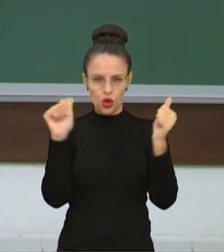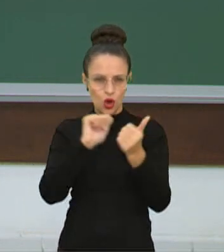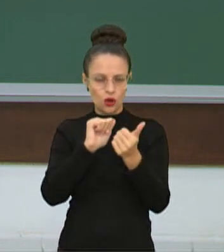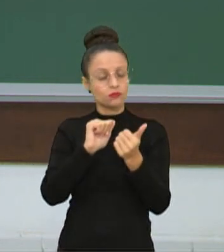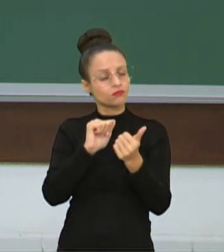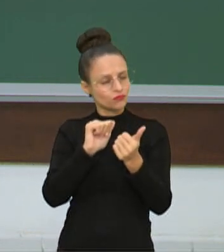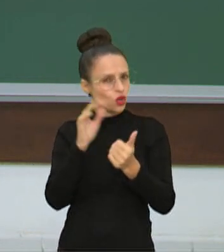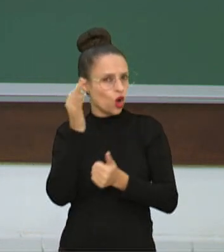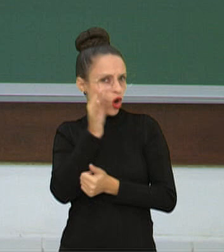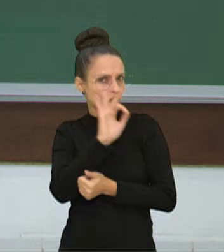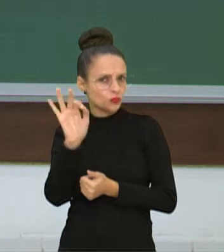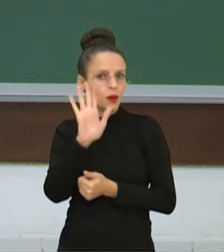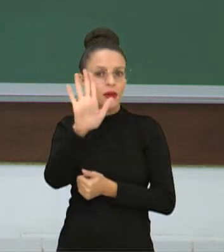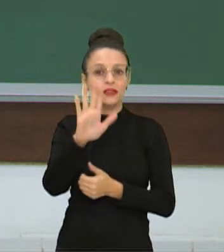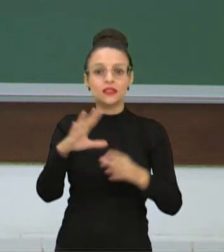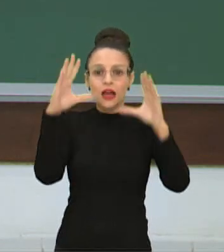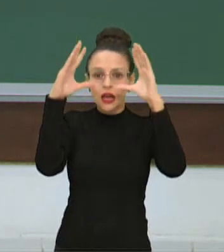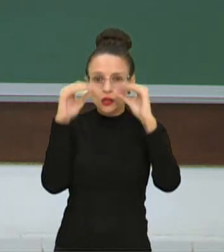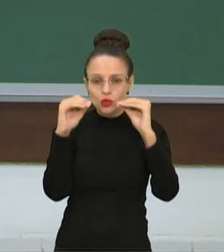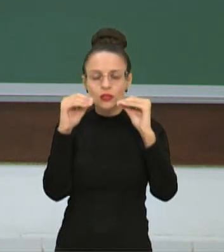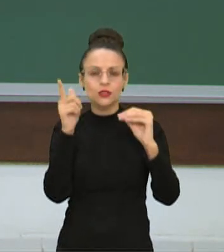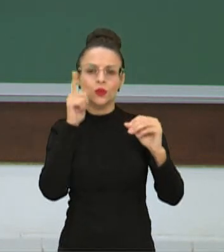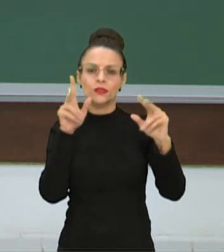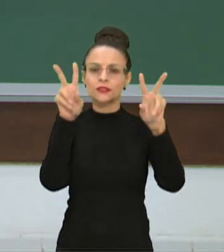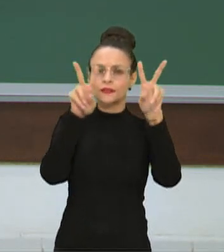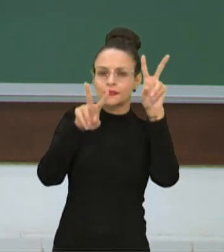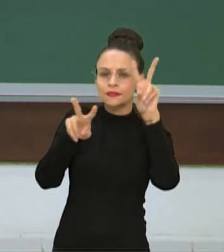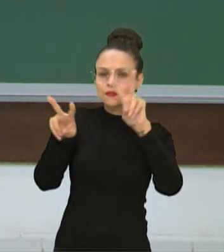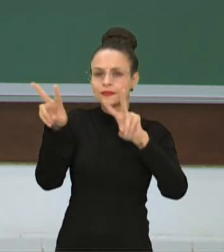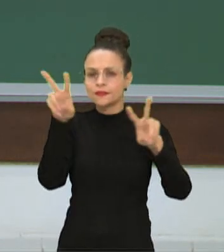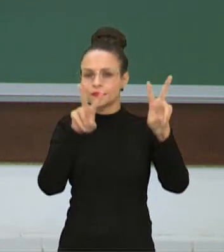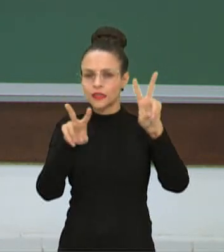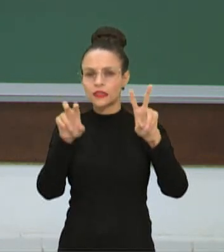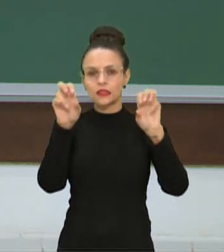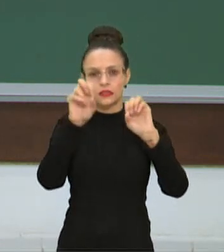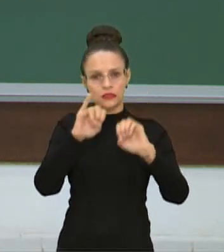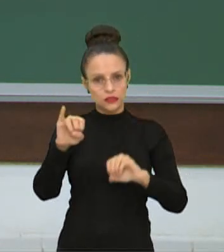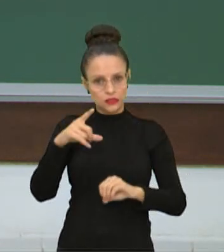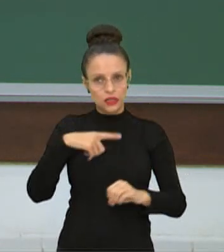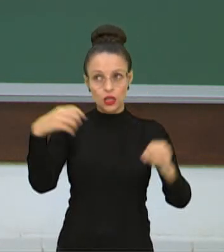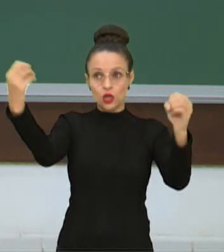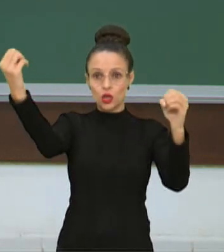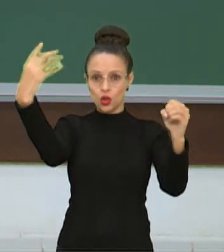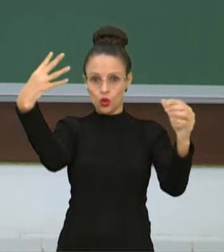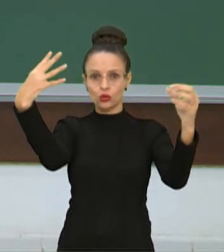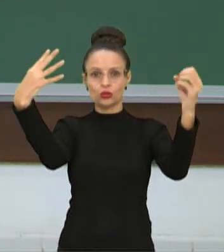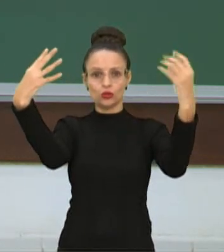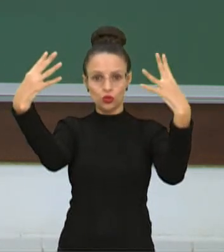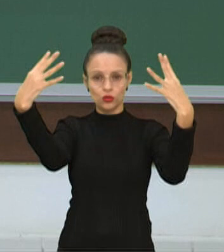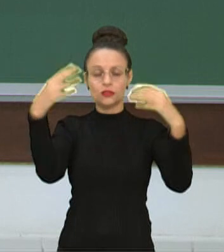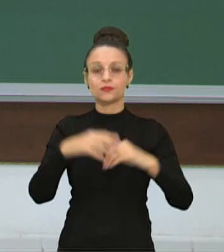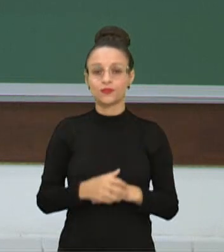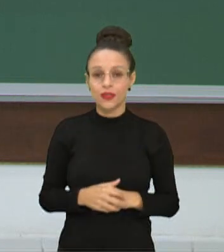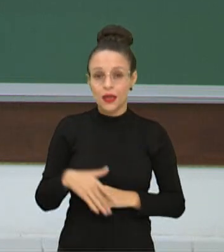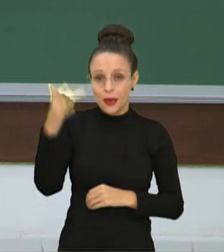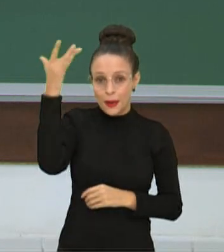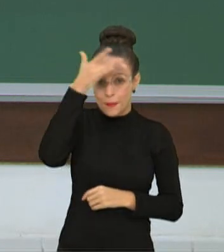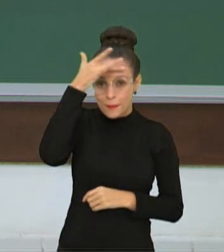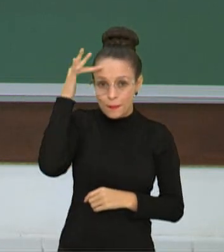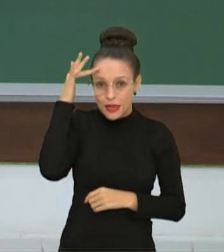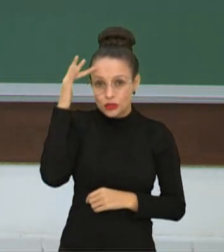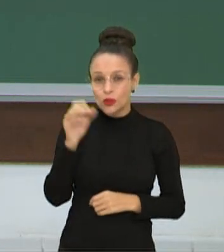para o dia. Mas à noite a gente consegue ver um pouco se tiver uma certa quantidade de luz. As pessoas que